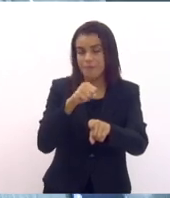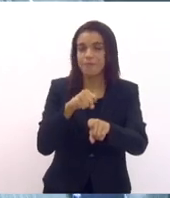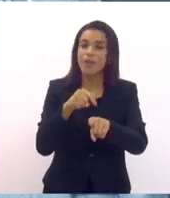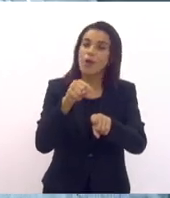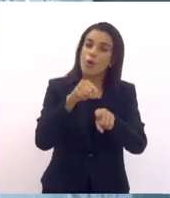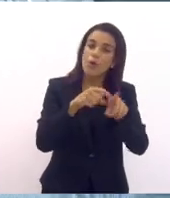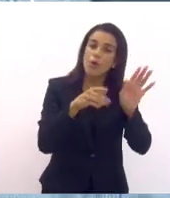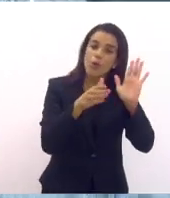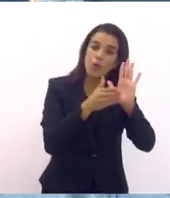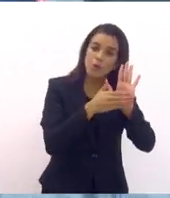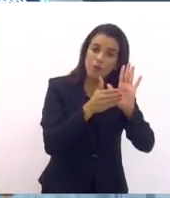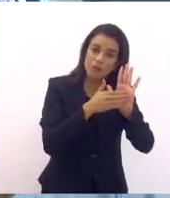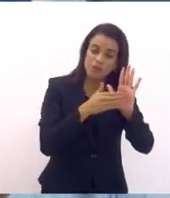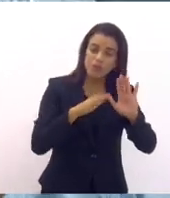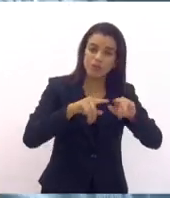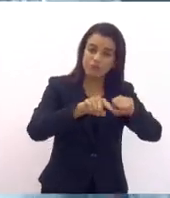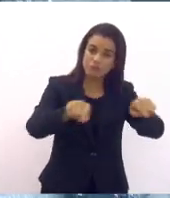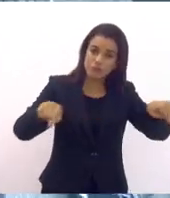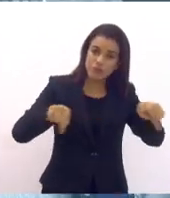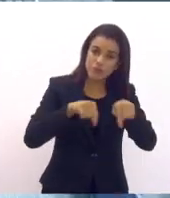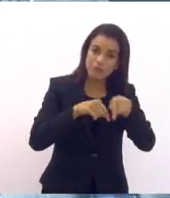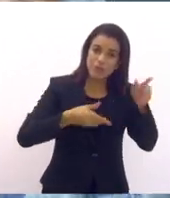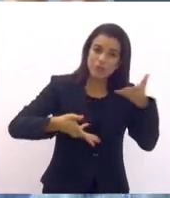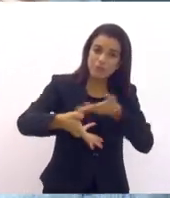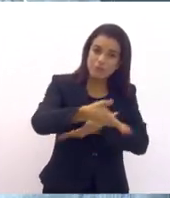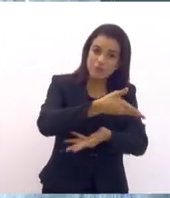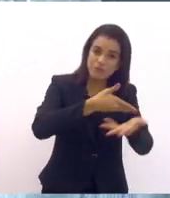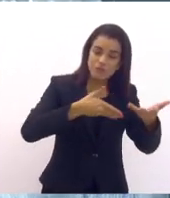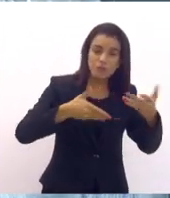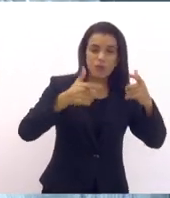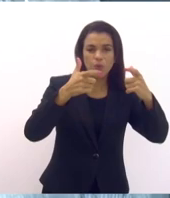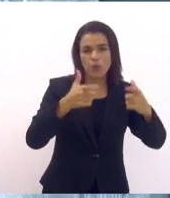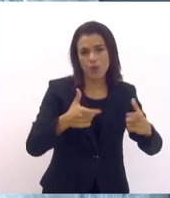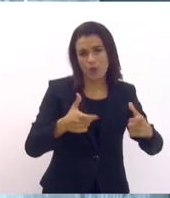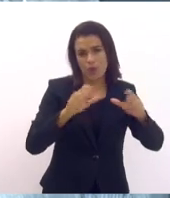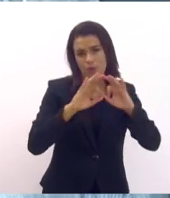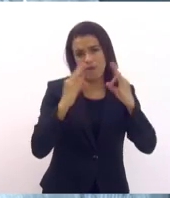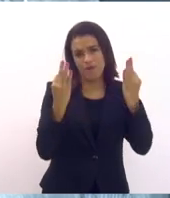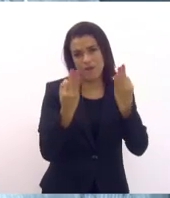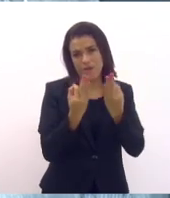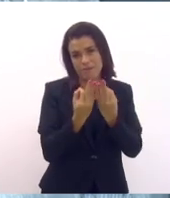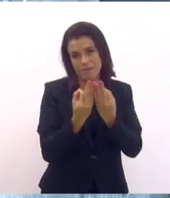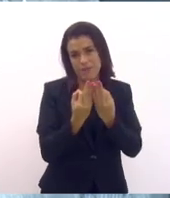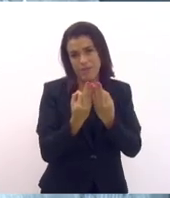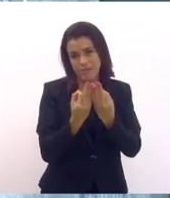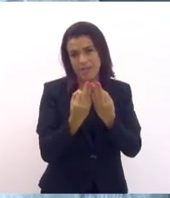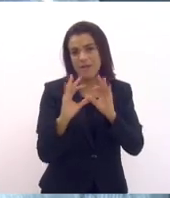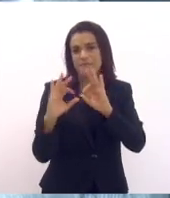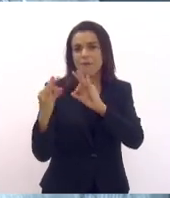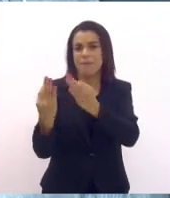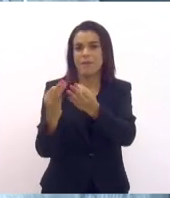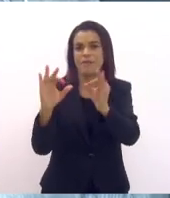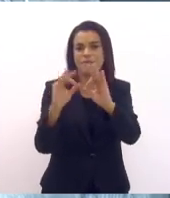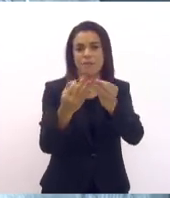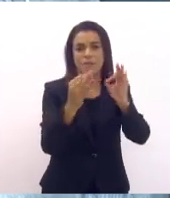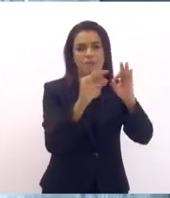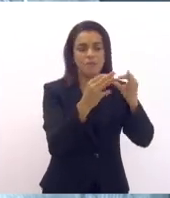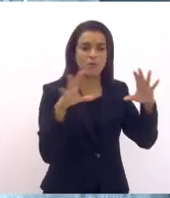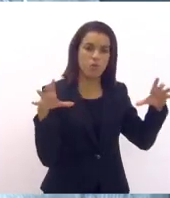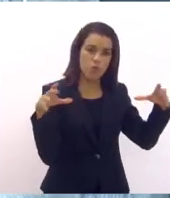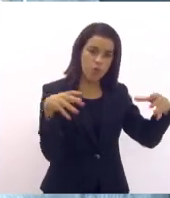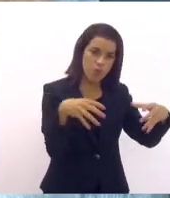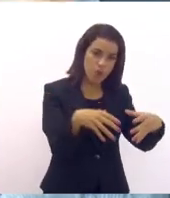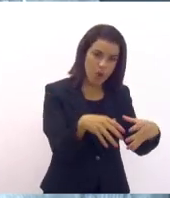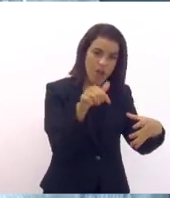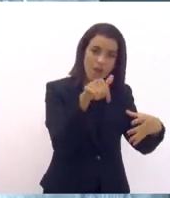projeto que a gente chama de espaço de convivência o local com a família toda dessa menor é trazida para